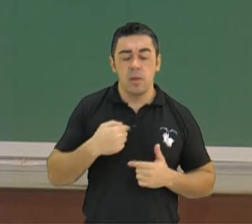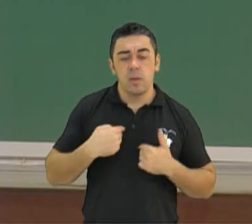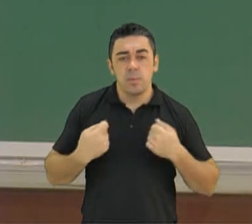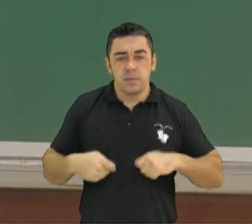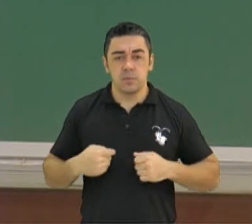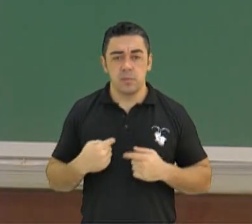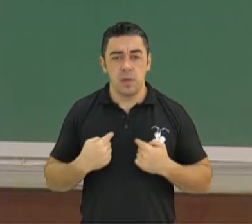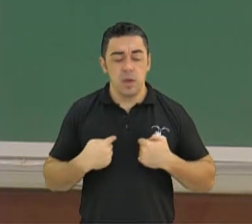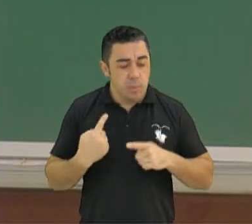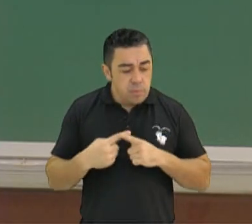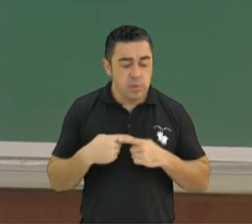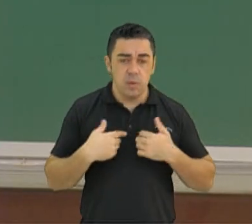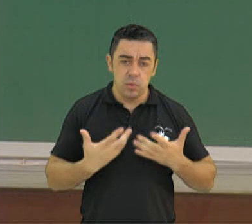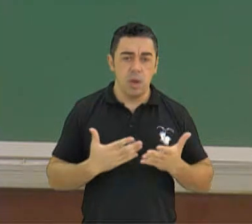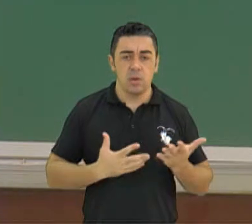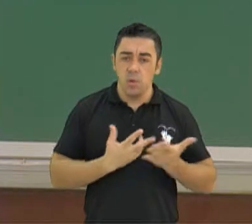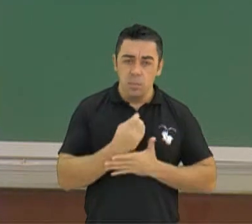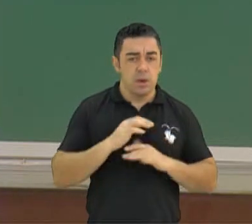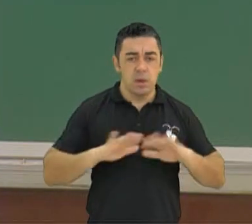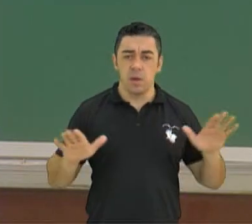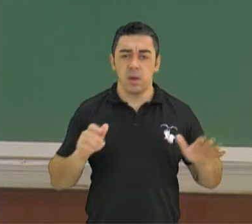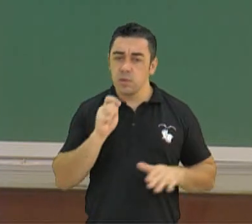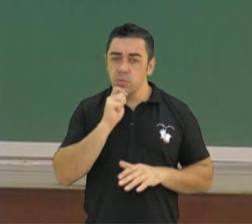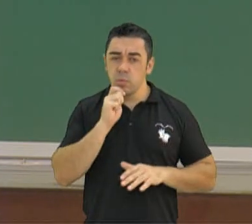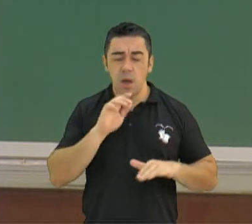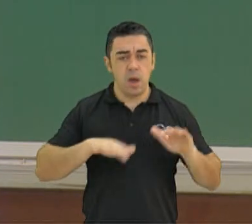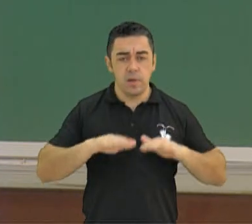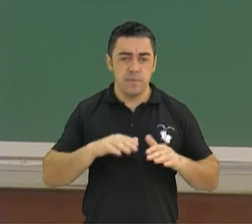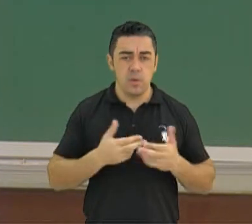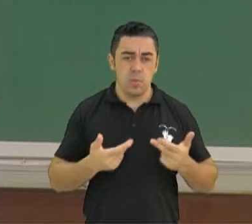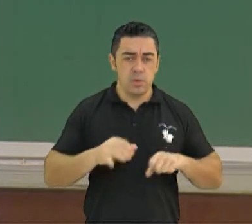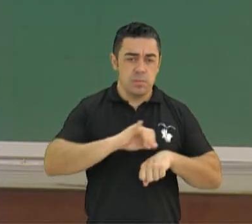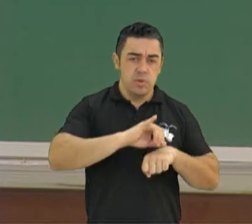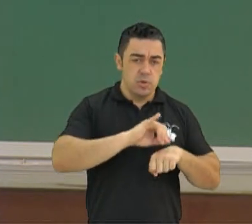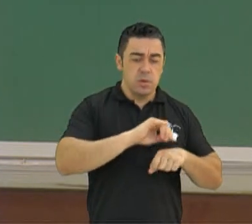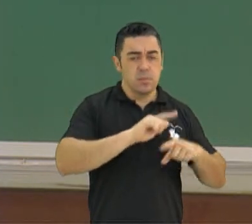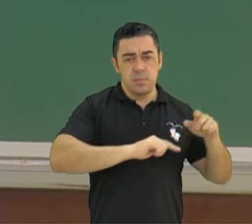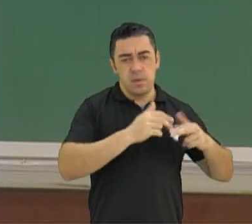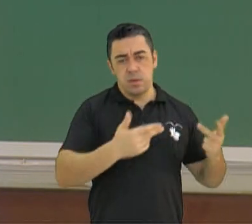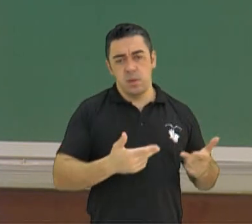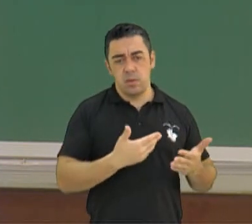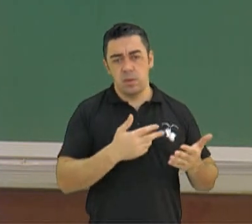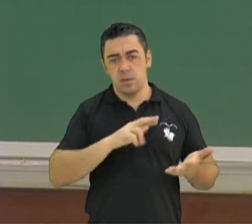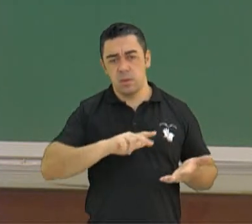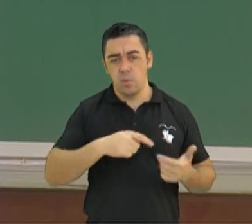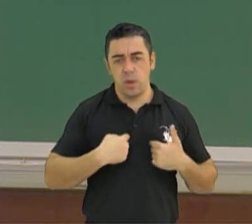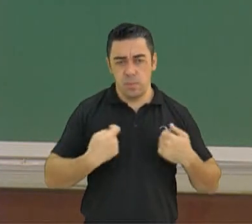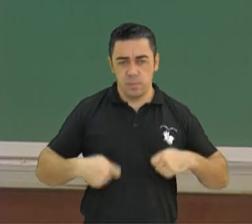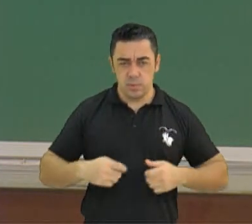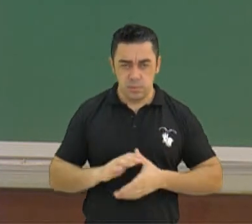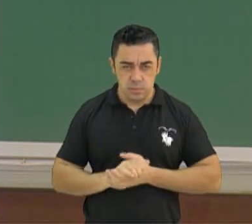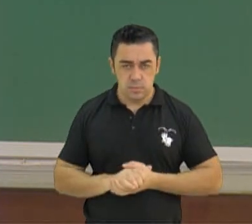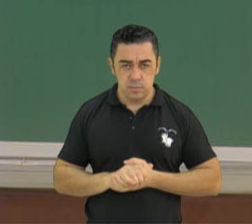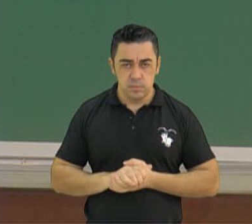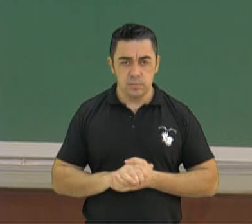Eu consumo por consumir. Muitas vezes, objetos, produtos que não são necessários.